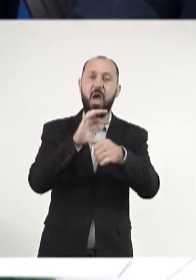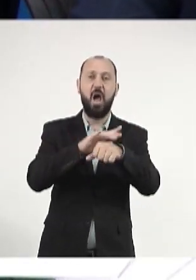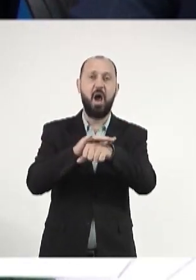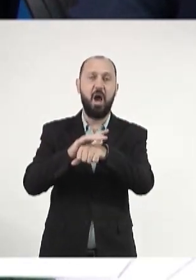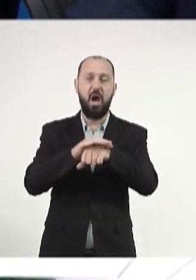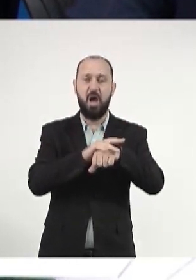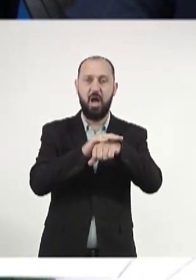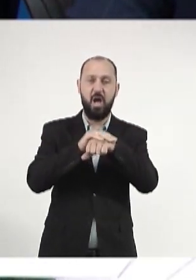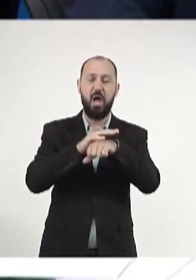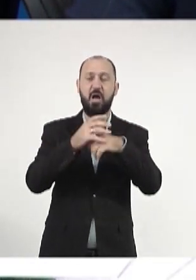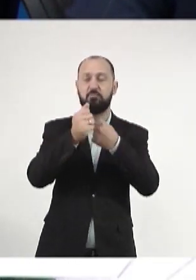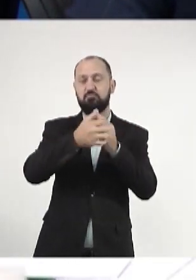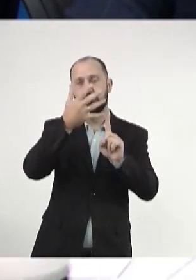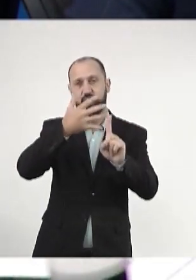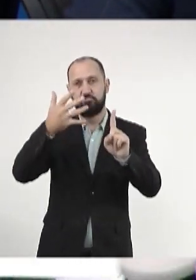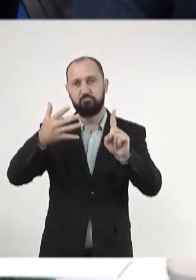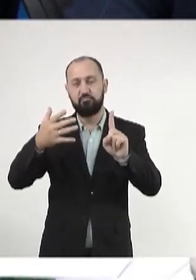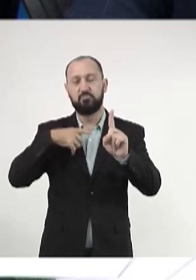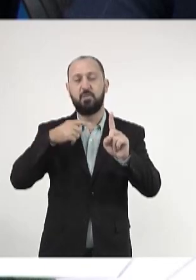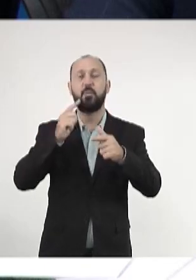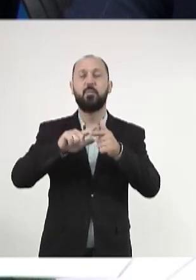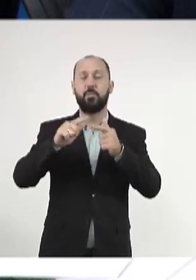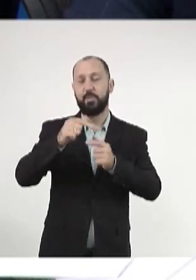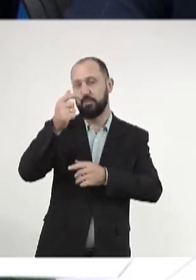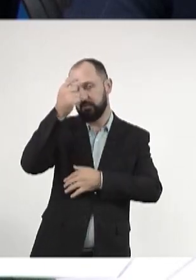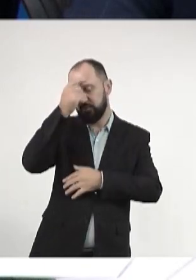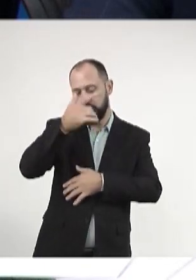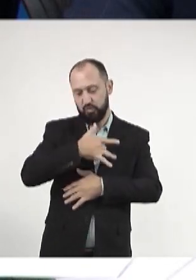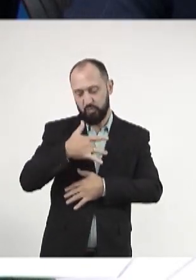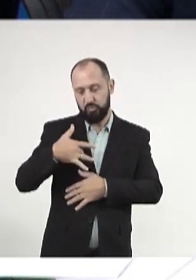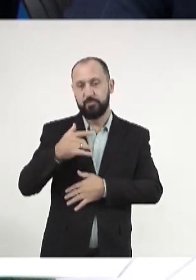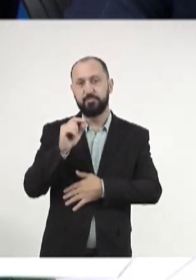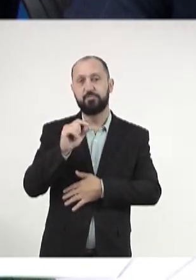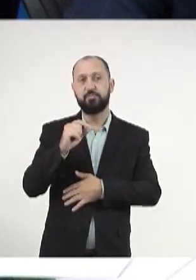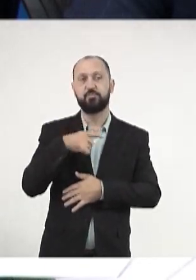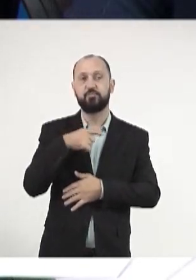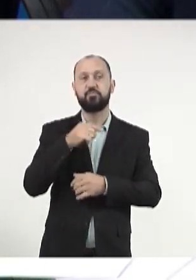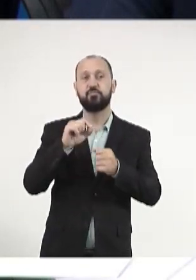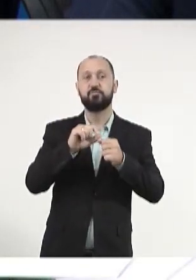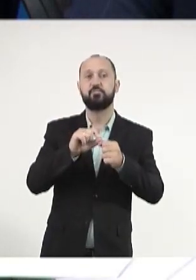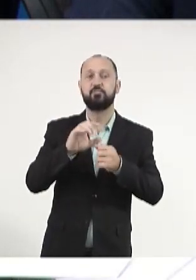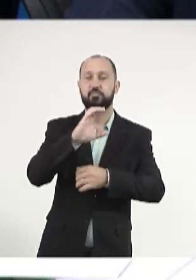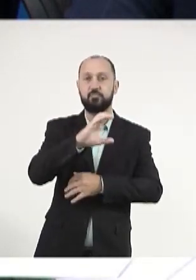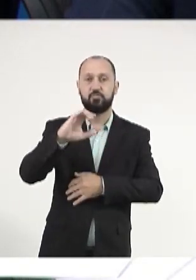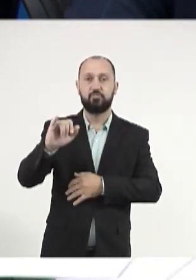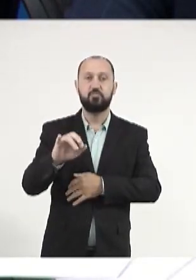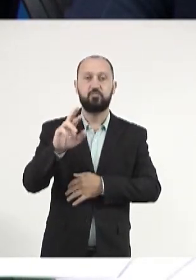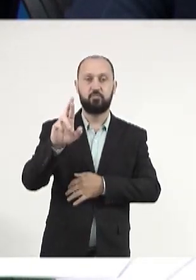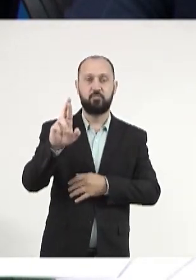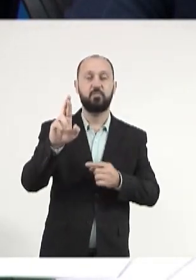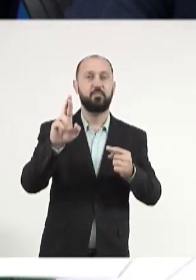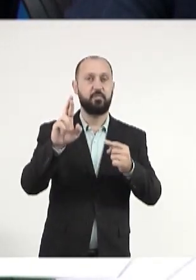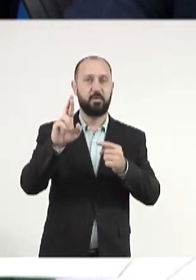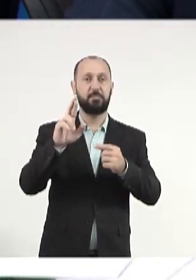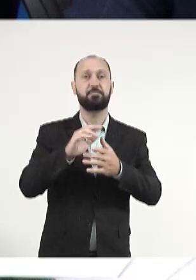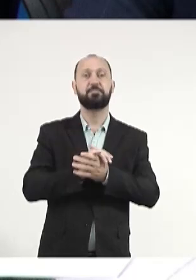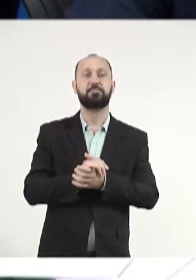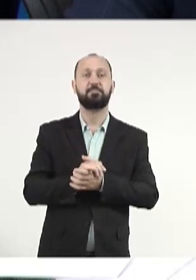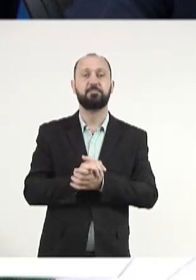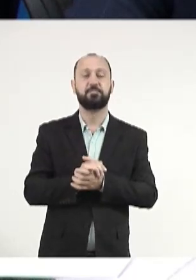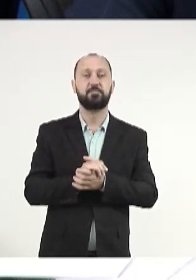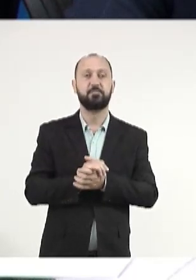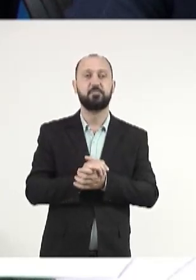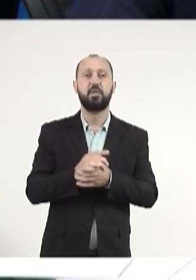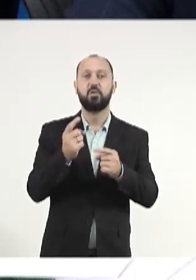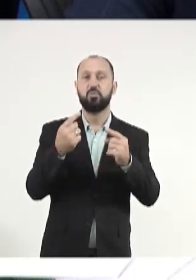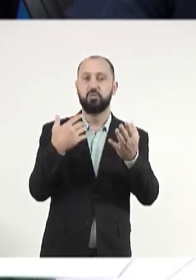doenças, síndromes e transtornos de saúde. A redação final foi elaborada pela Comissão de Constituição, Justiça e Redação.